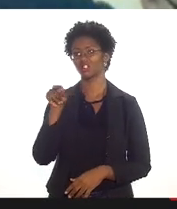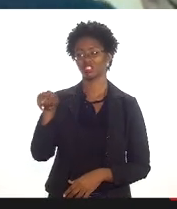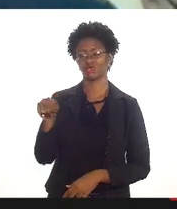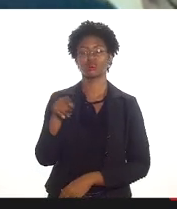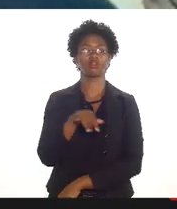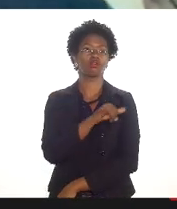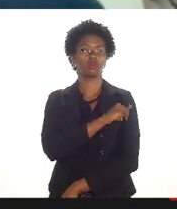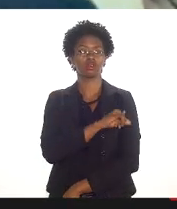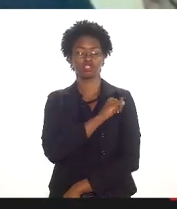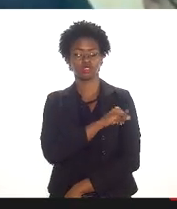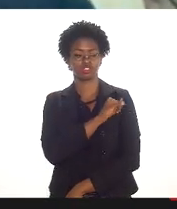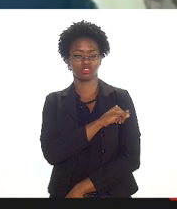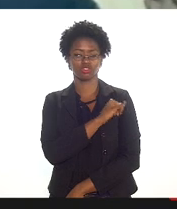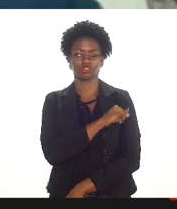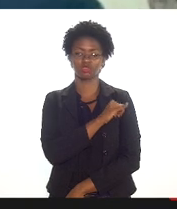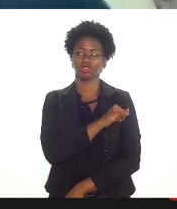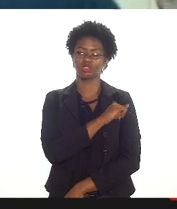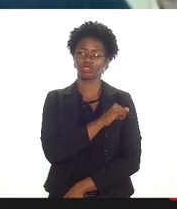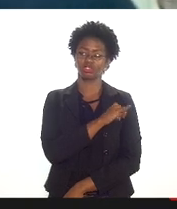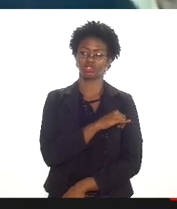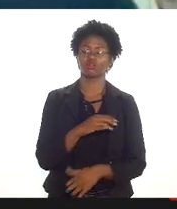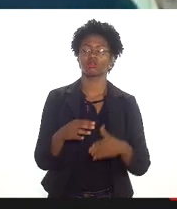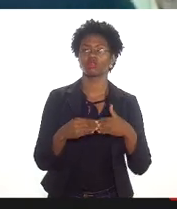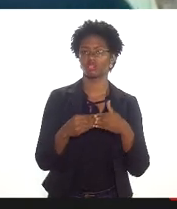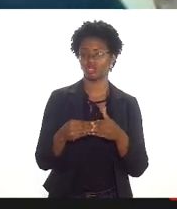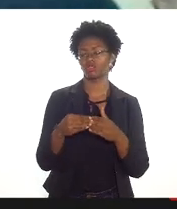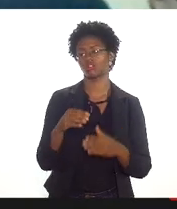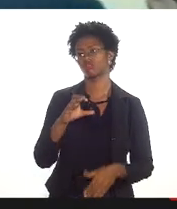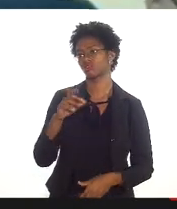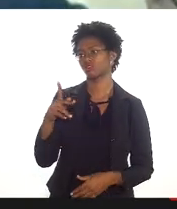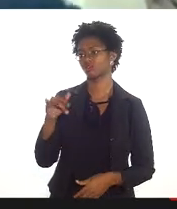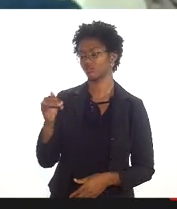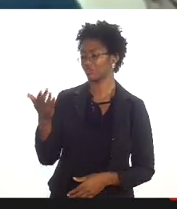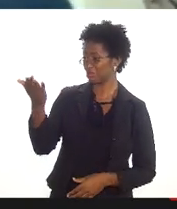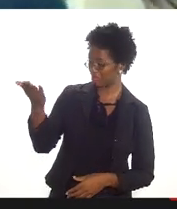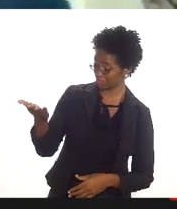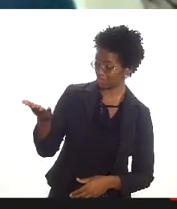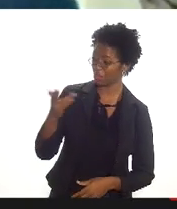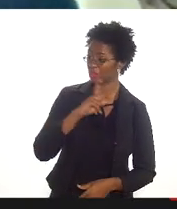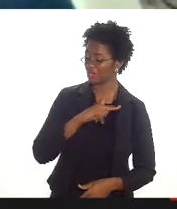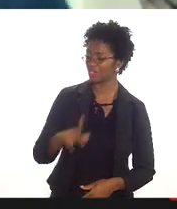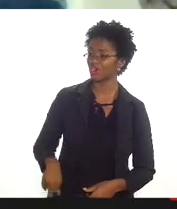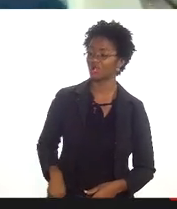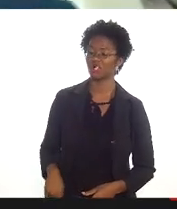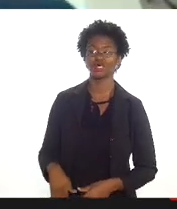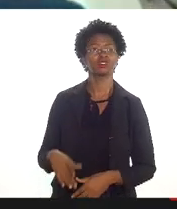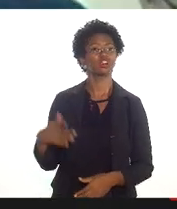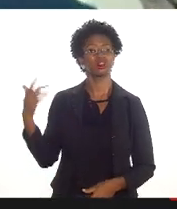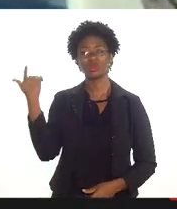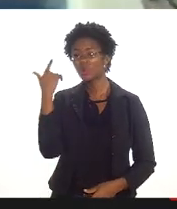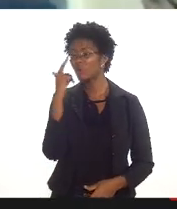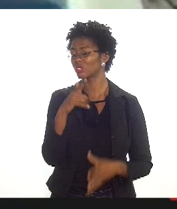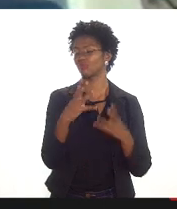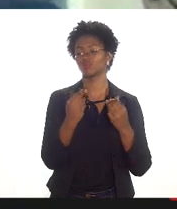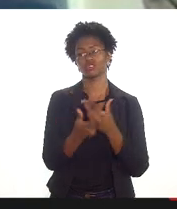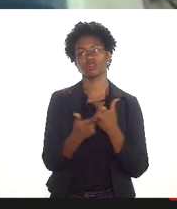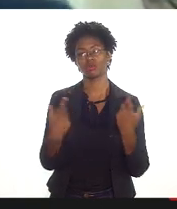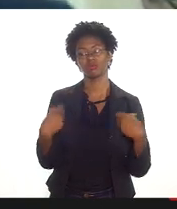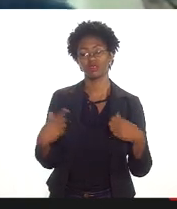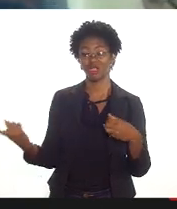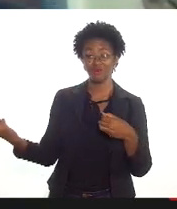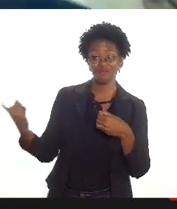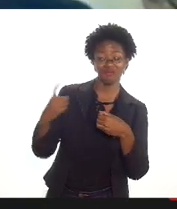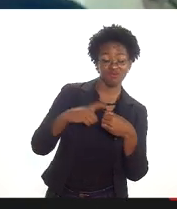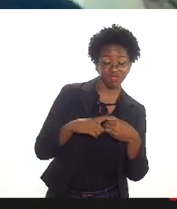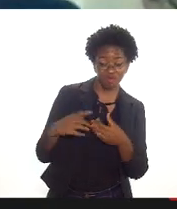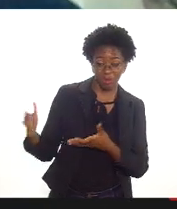Janeiro, na condução dessa CPI feita por Vossa Excelência, ganha muito porque precisa resgatar o